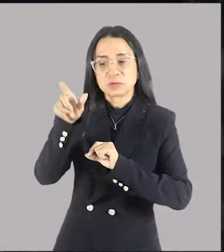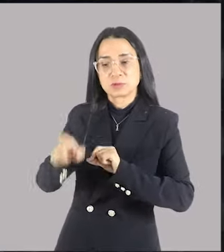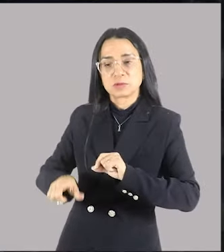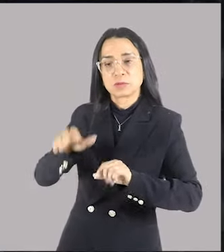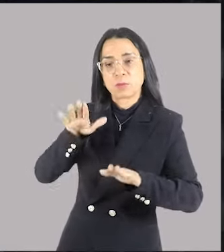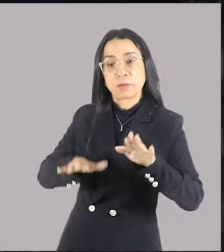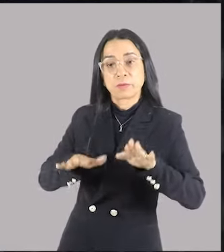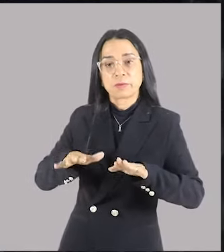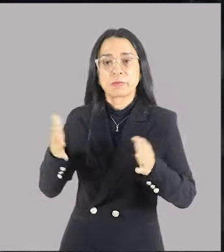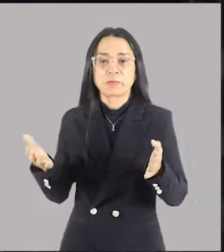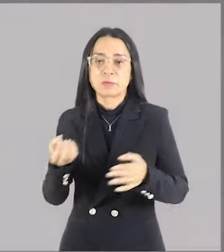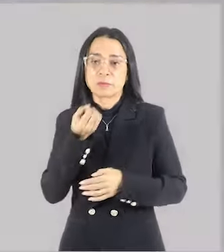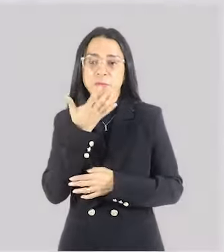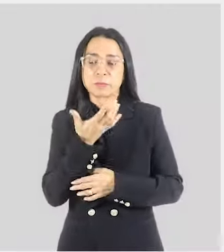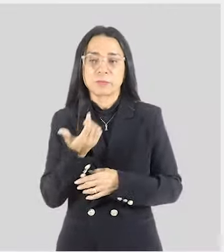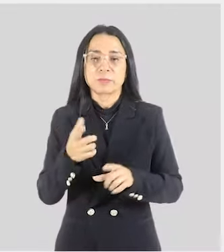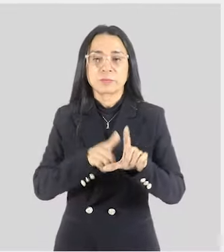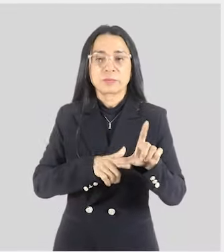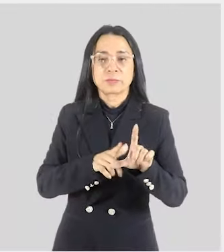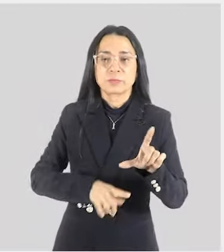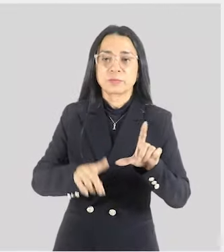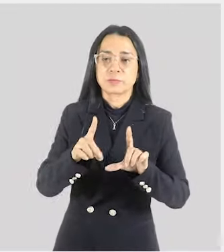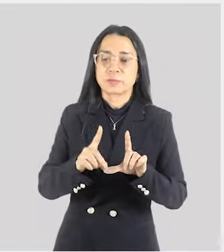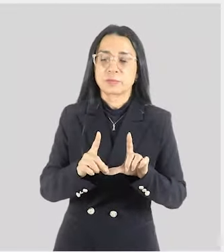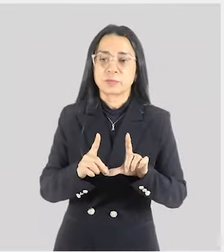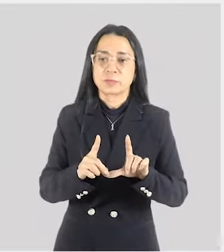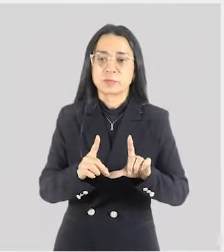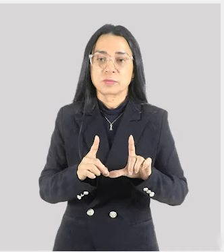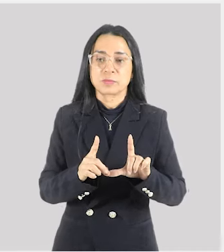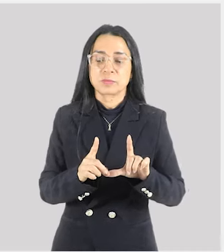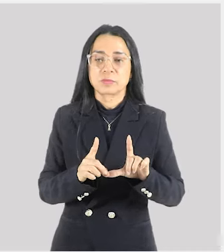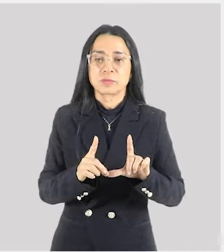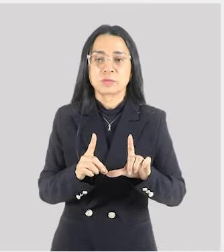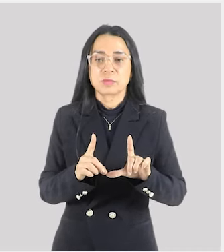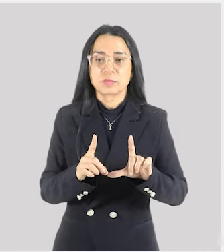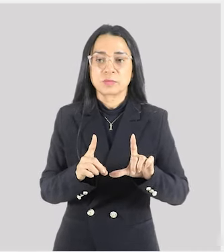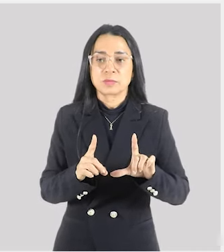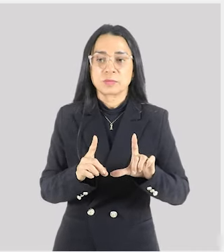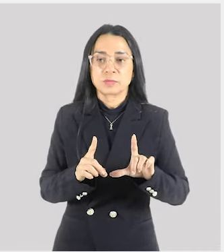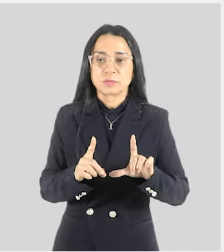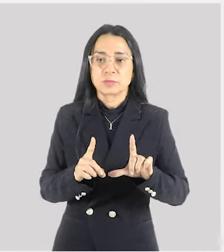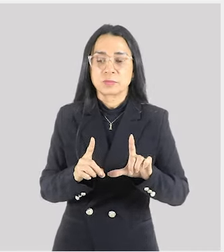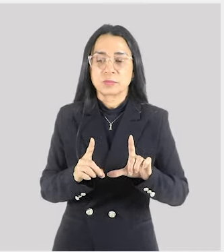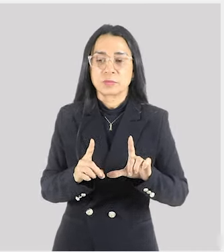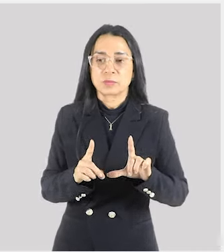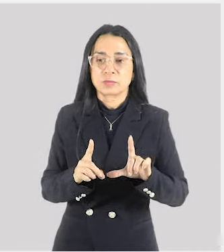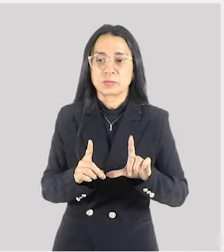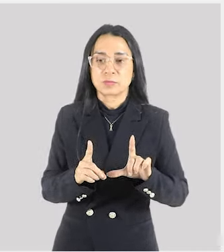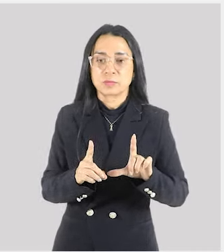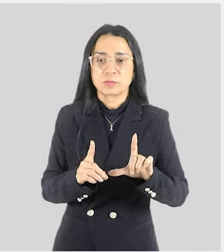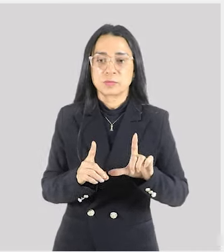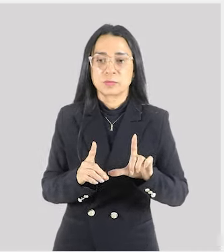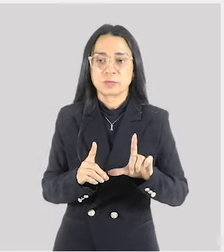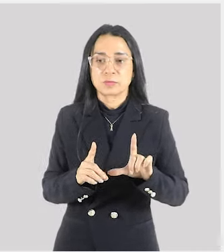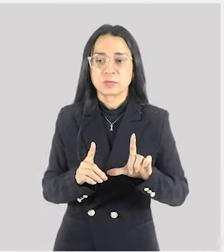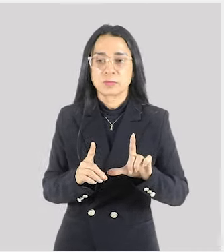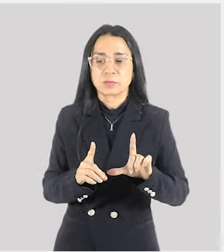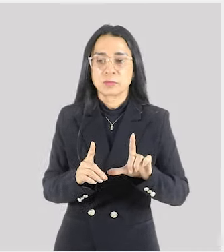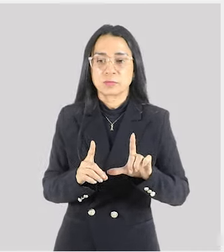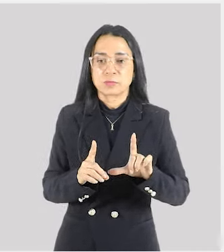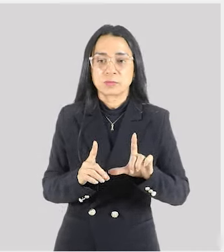estável tudo bem não é necessária a criação de um cargo em comissão para que Maria permaneça exercendo a